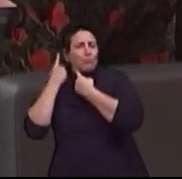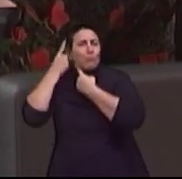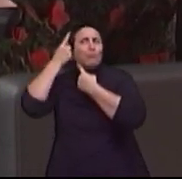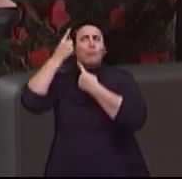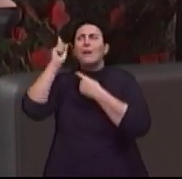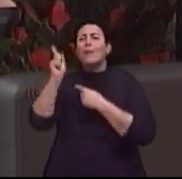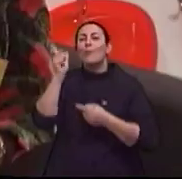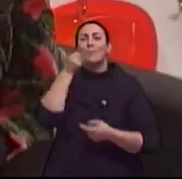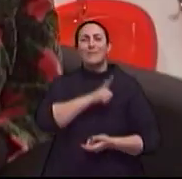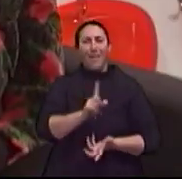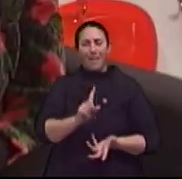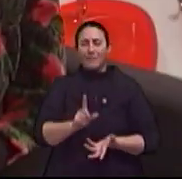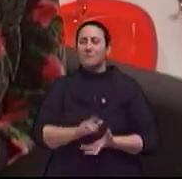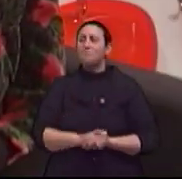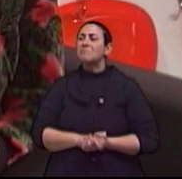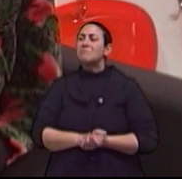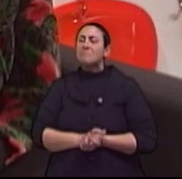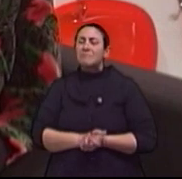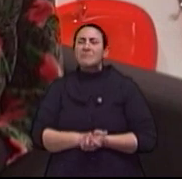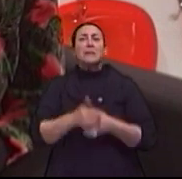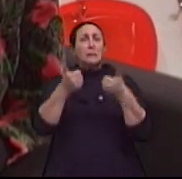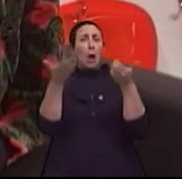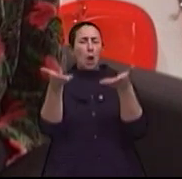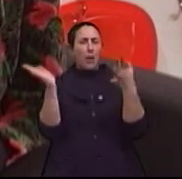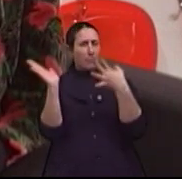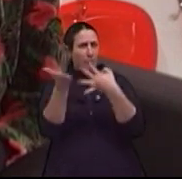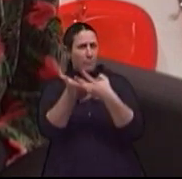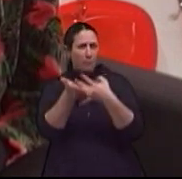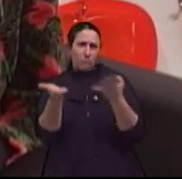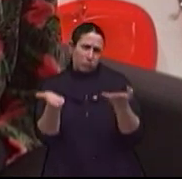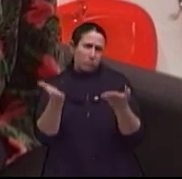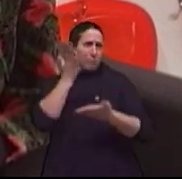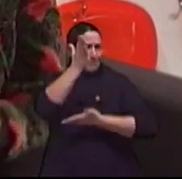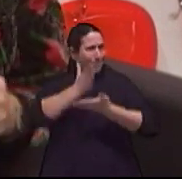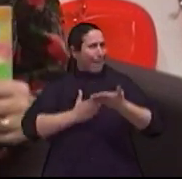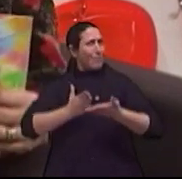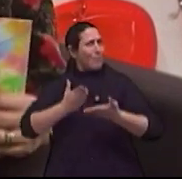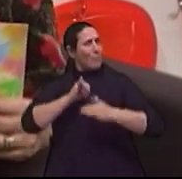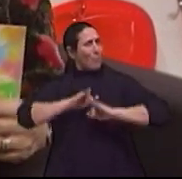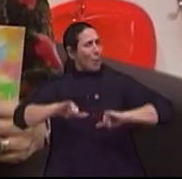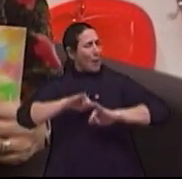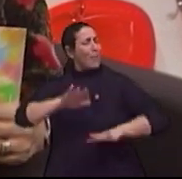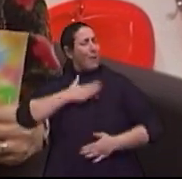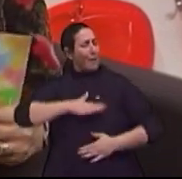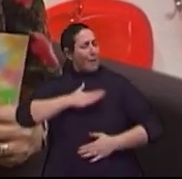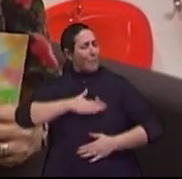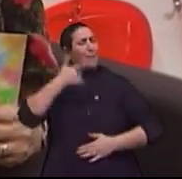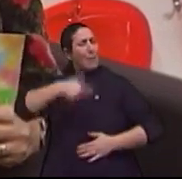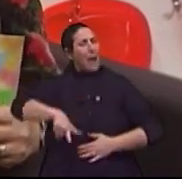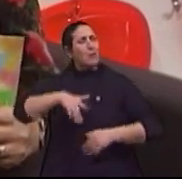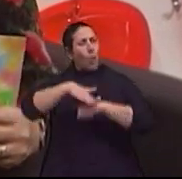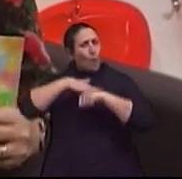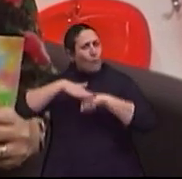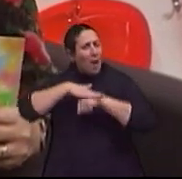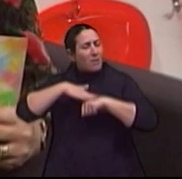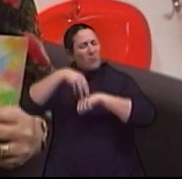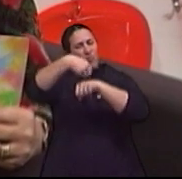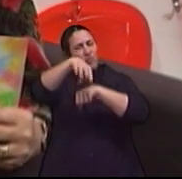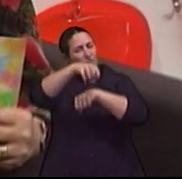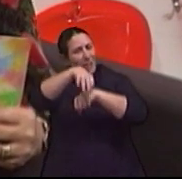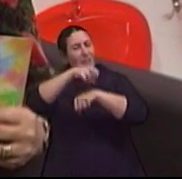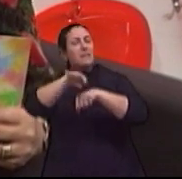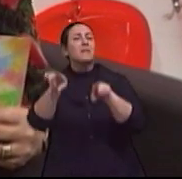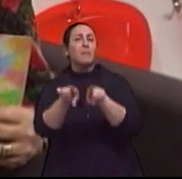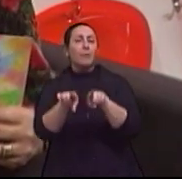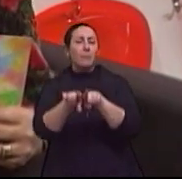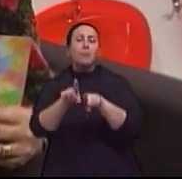certo bom nós vamos a um pequeno intervalo só nós estamos na metade do programa né tem muito que conversar ainda e dar dicas para você